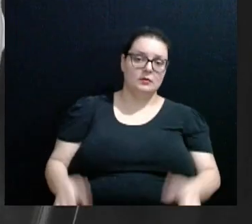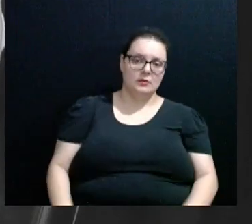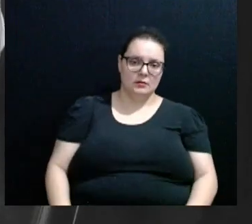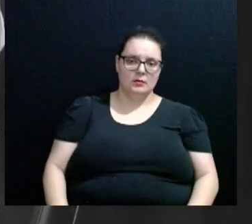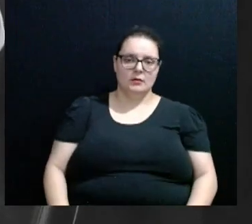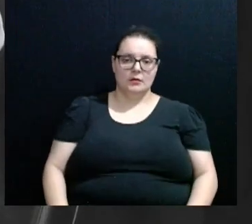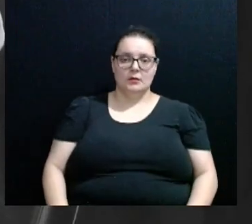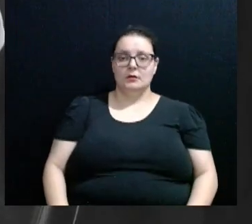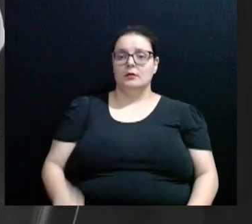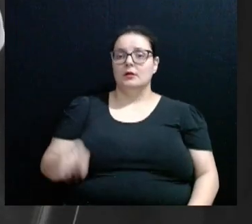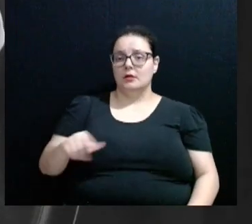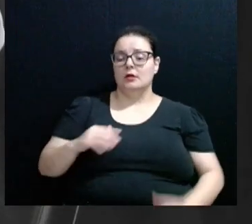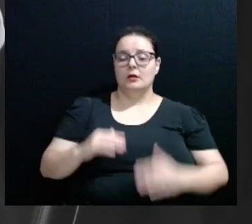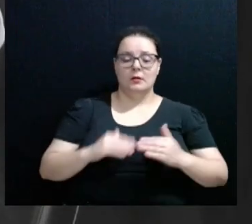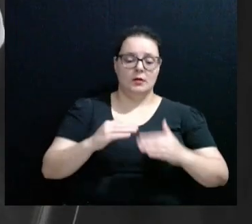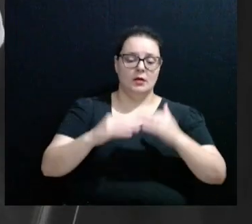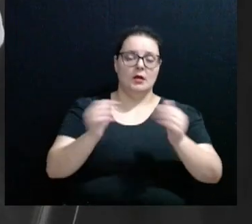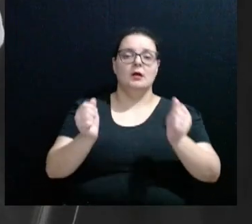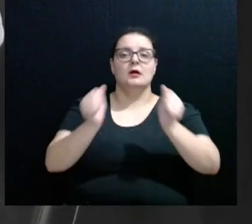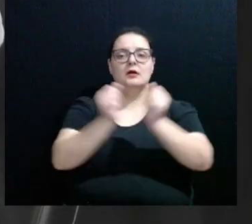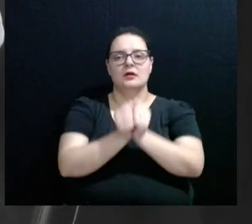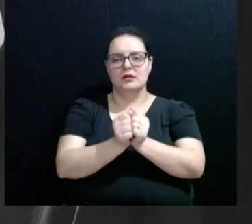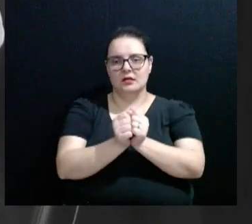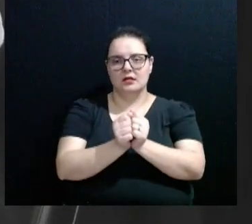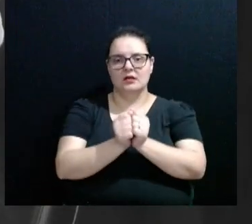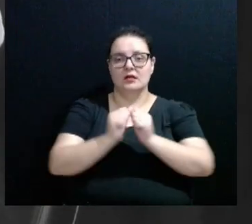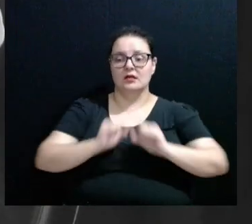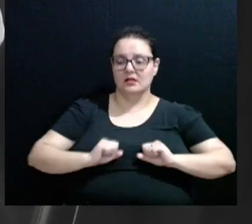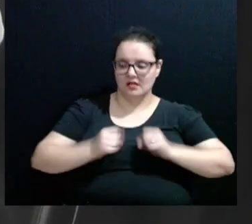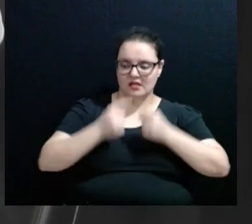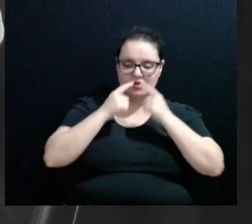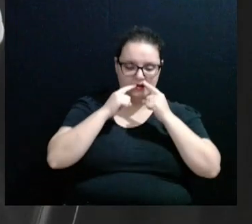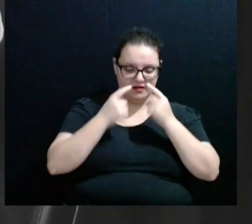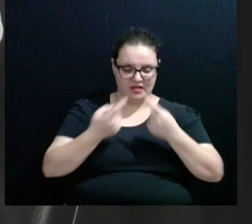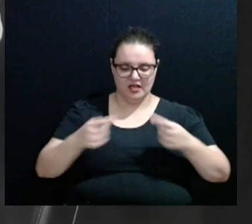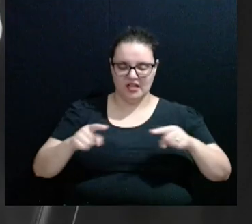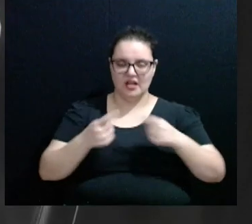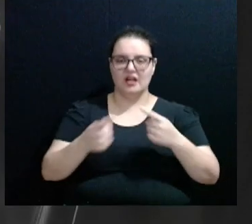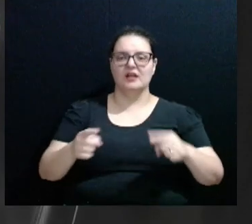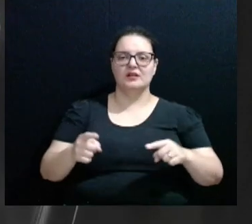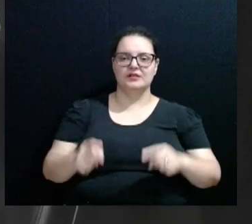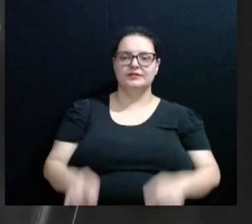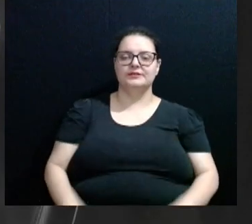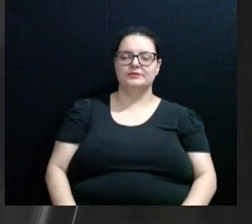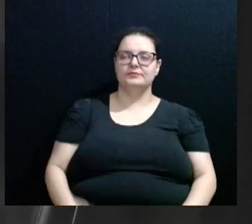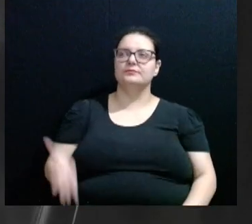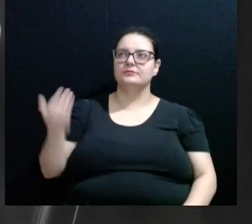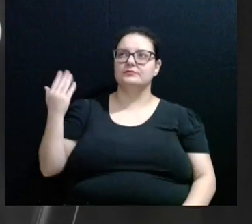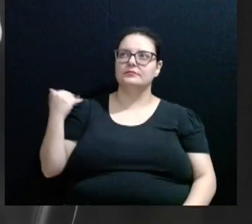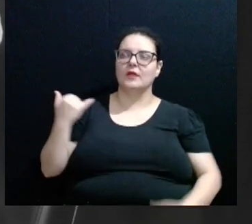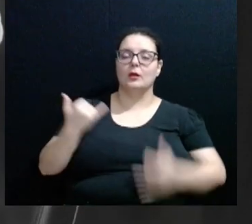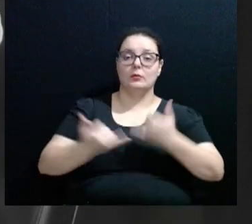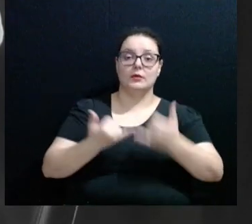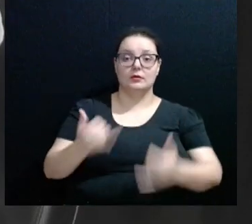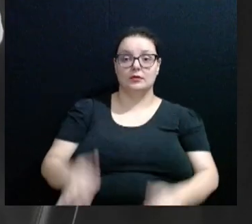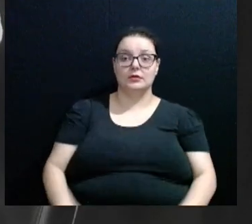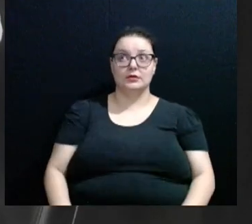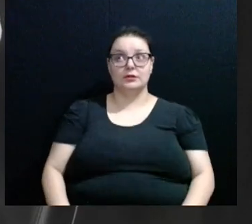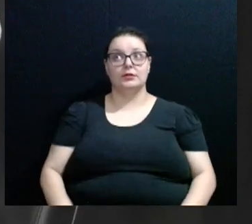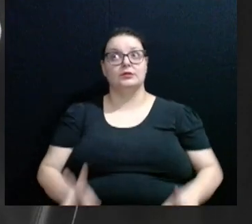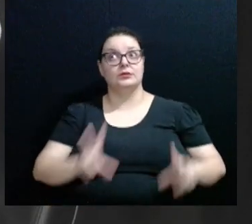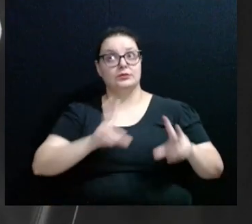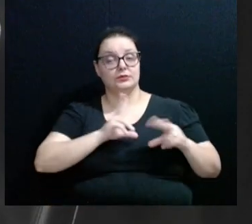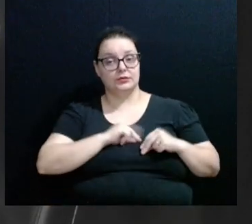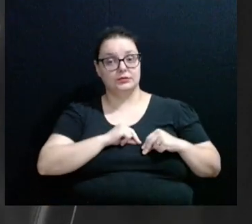daí foi uma construção que a gente fez junto com os defensores do Carlos Gomes. Na época eu até brinquei, eu falei assim, poxa, se fosse nos